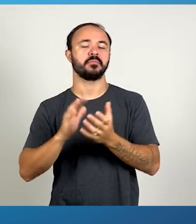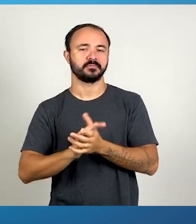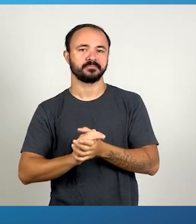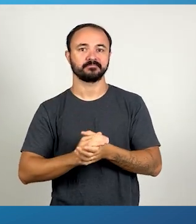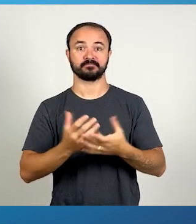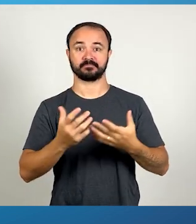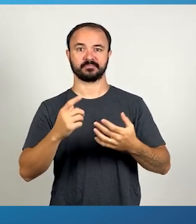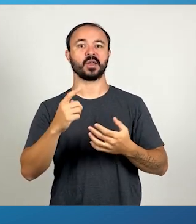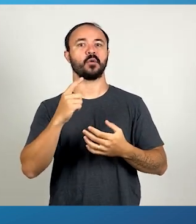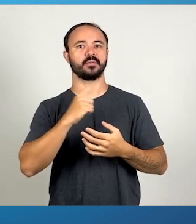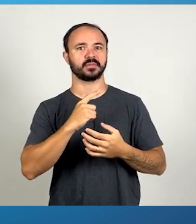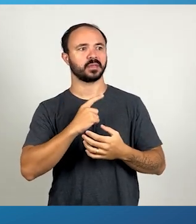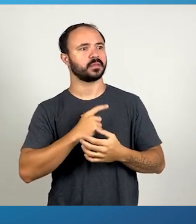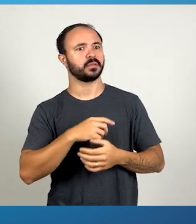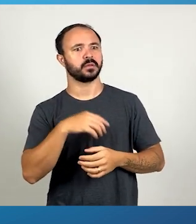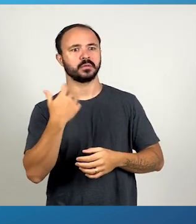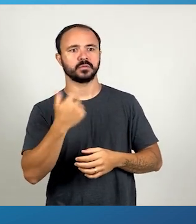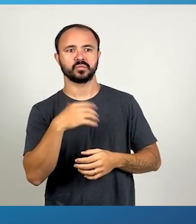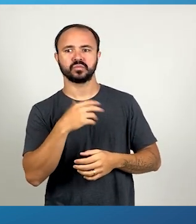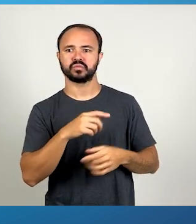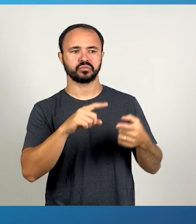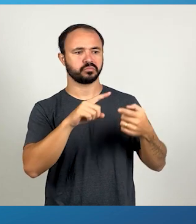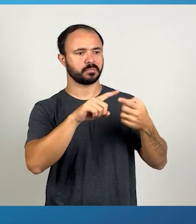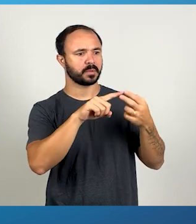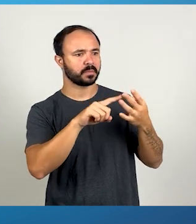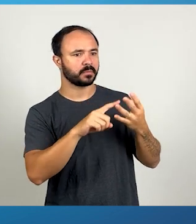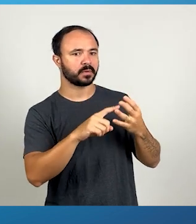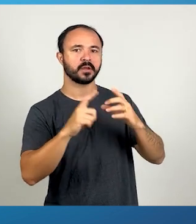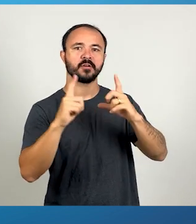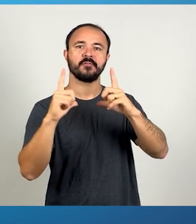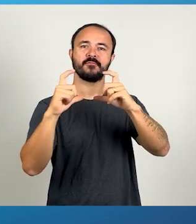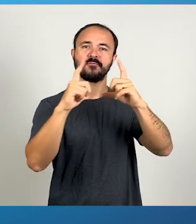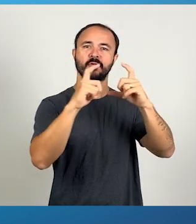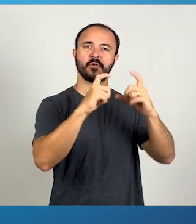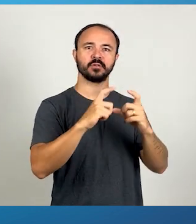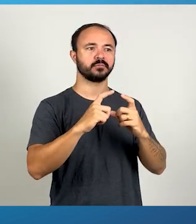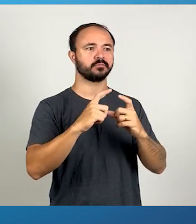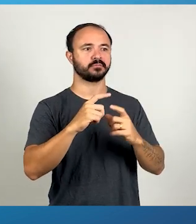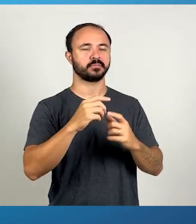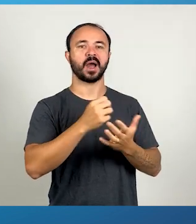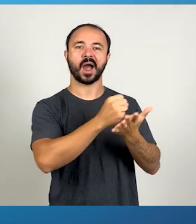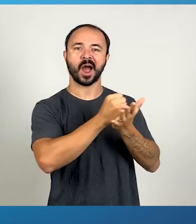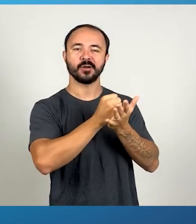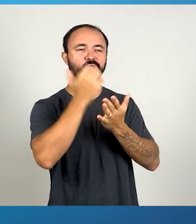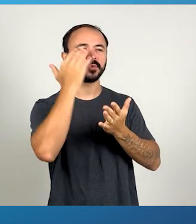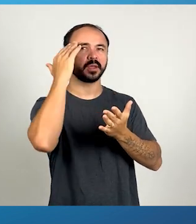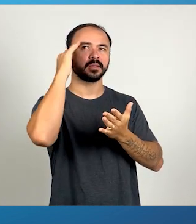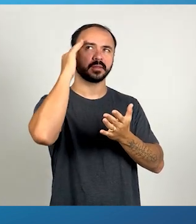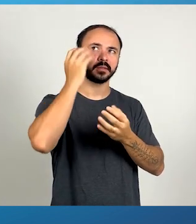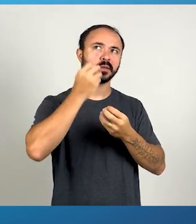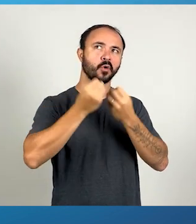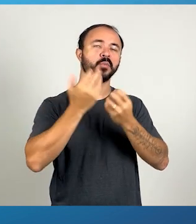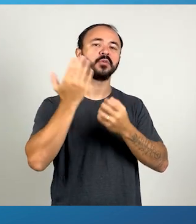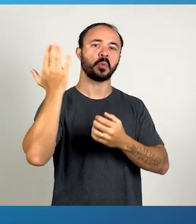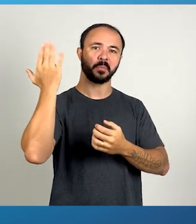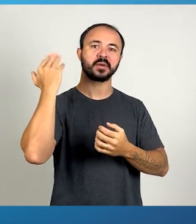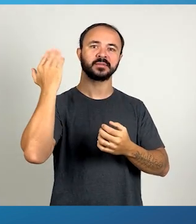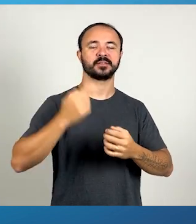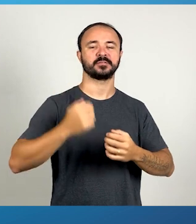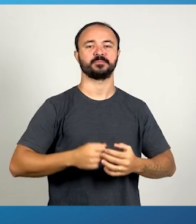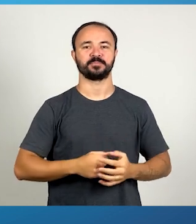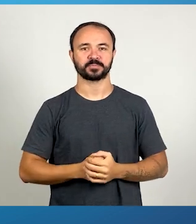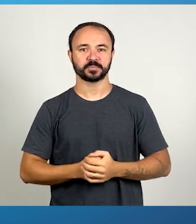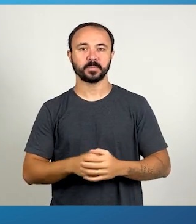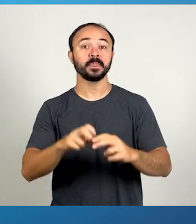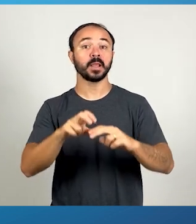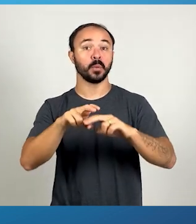é muito, muito rico você ver fotografias para a gente entender todo esse cenário. É por isso que nos